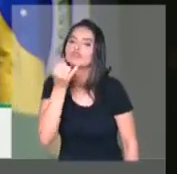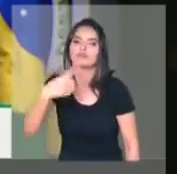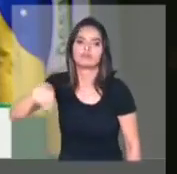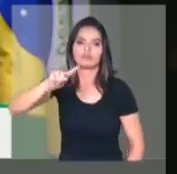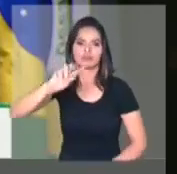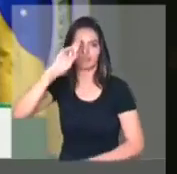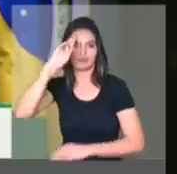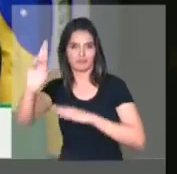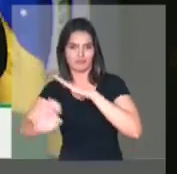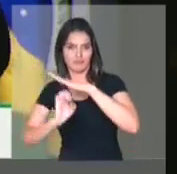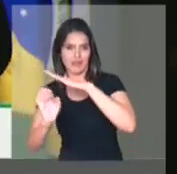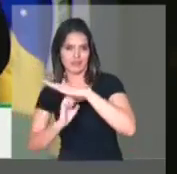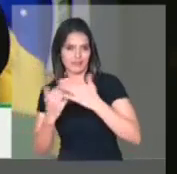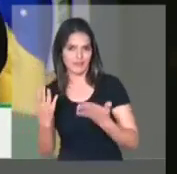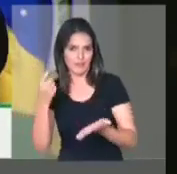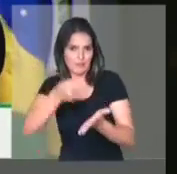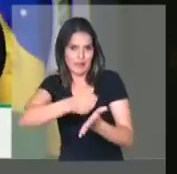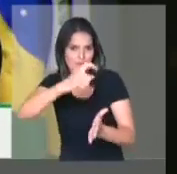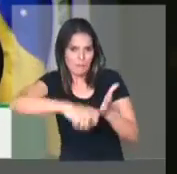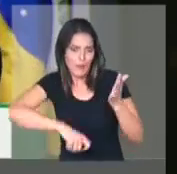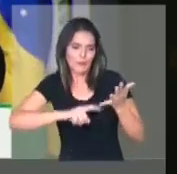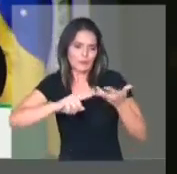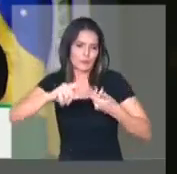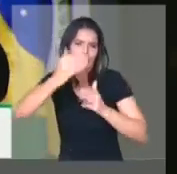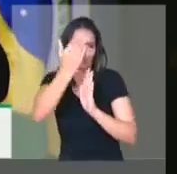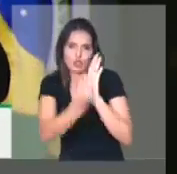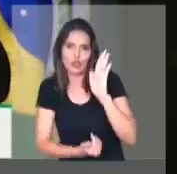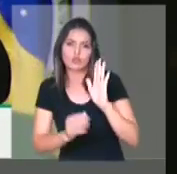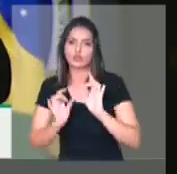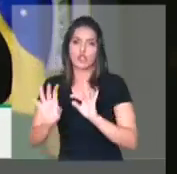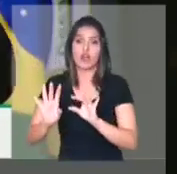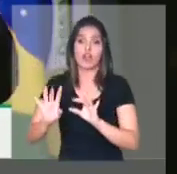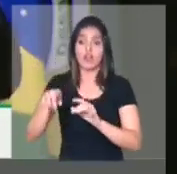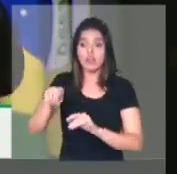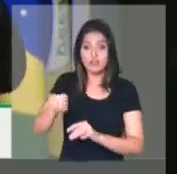Desses recursos, apenas 15%